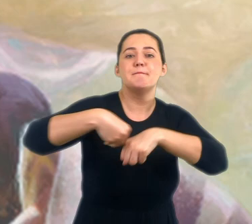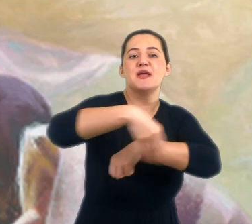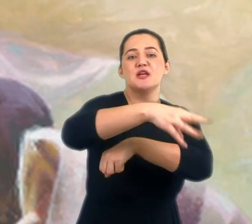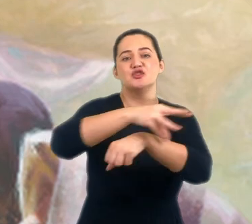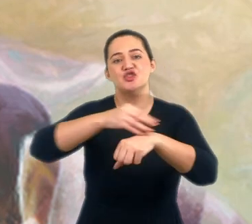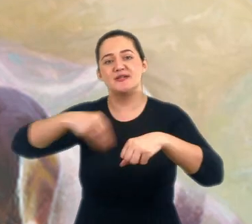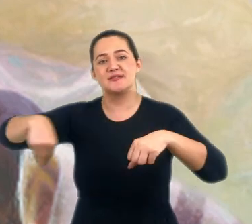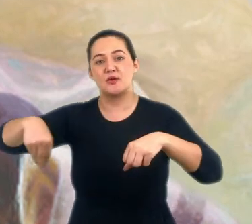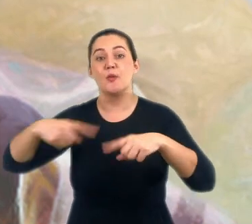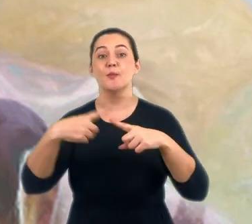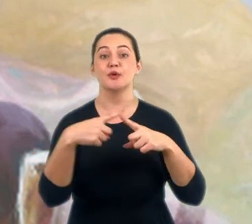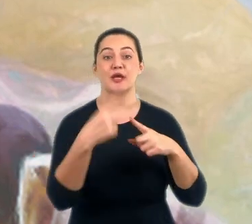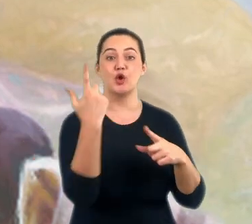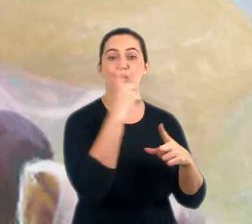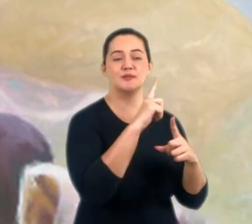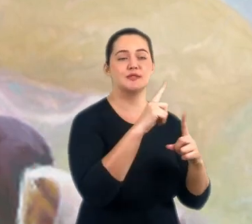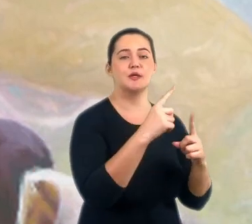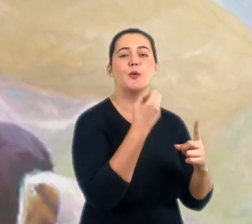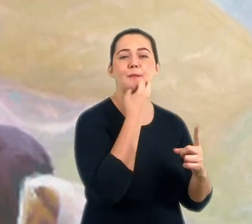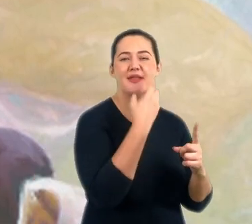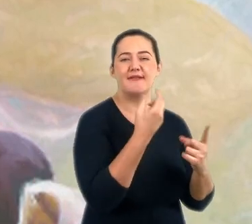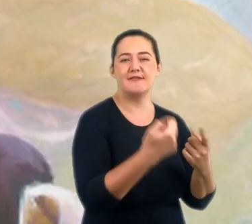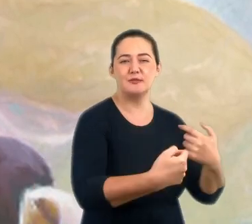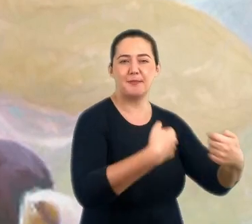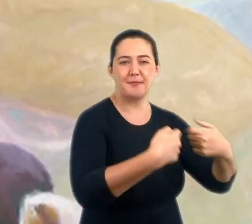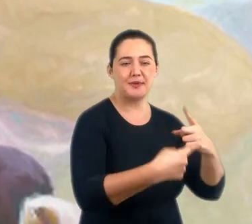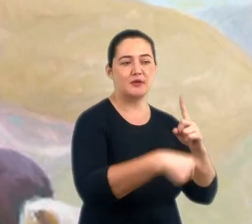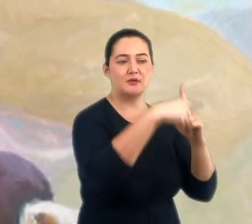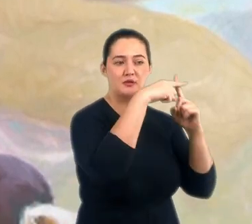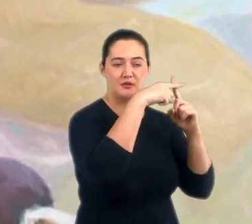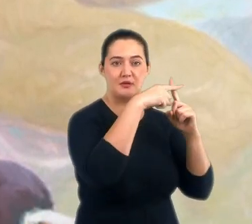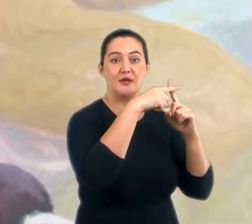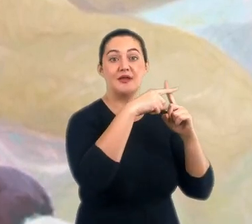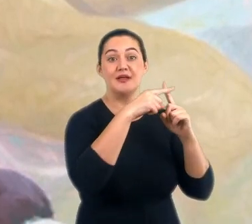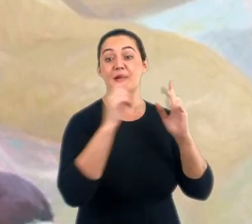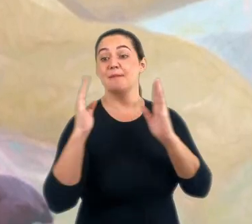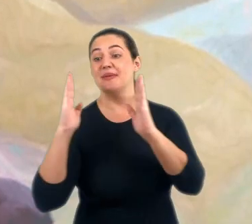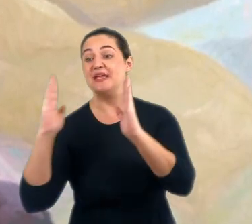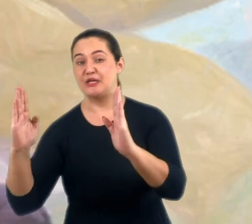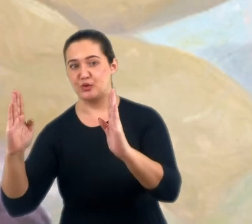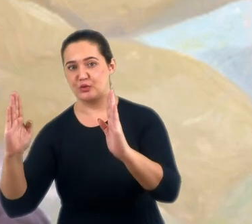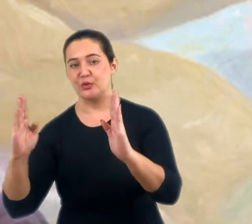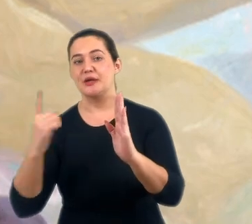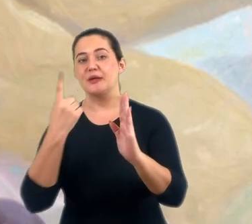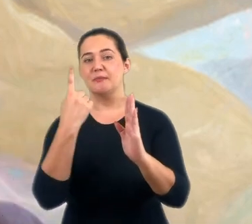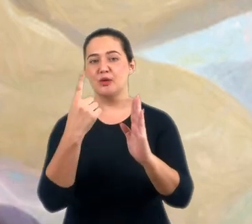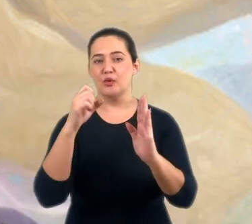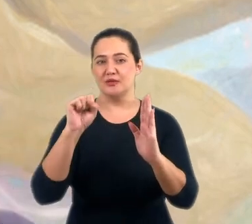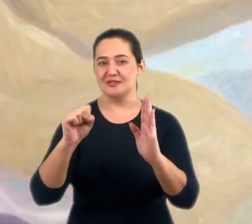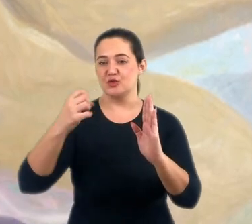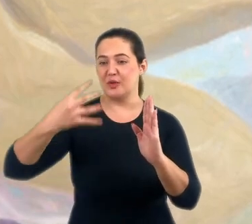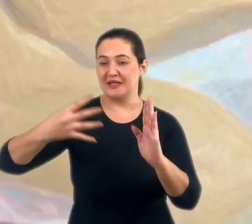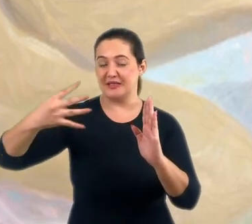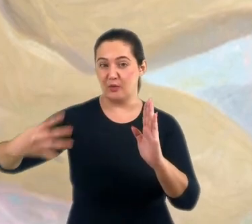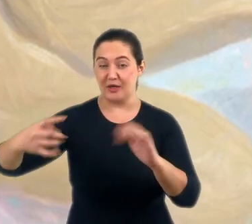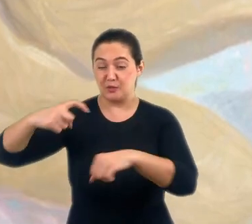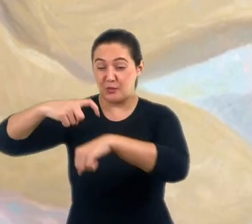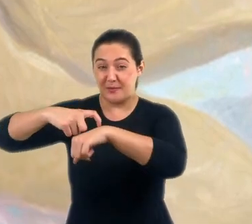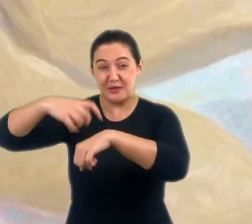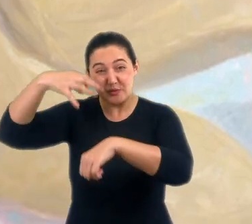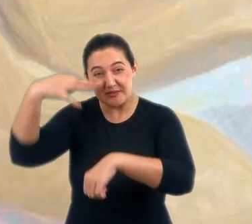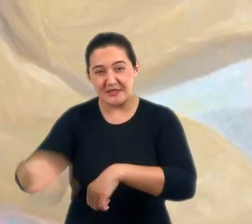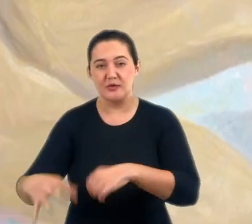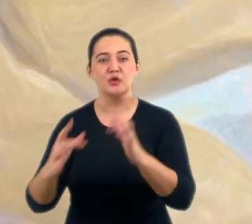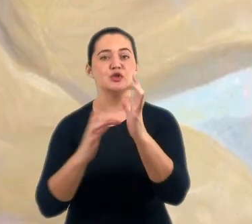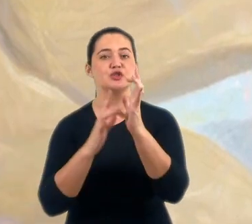na cruz do Calvário. E no final das 2030 tardes e manhãs, ou seja, em 1844, no momento certo,